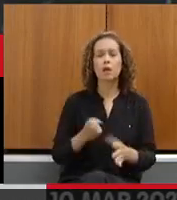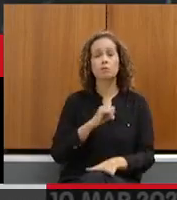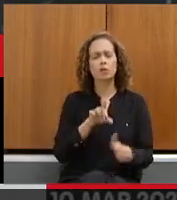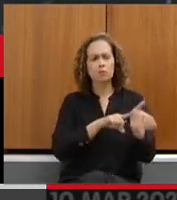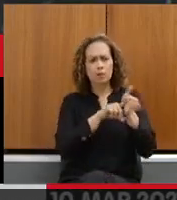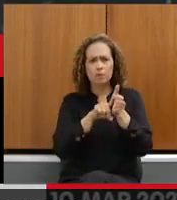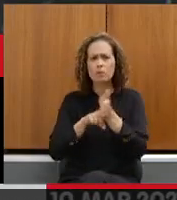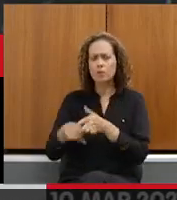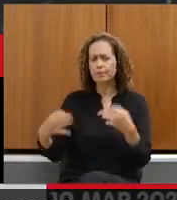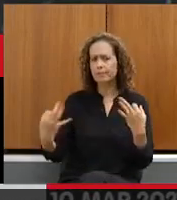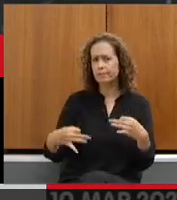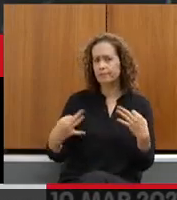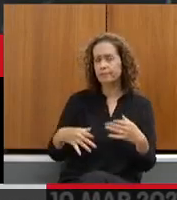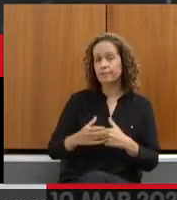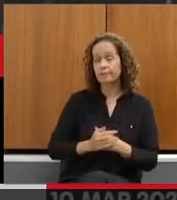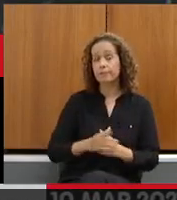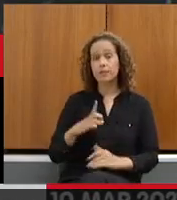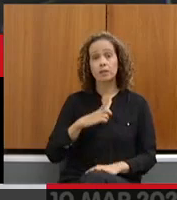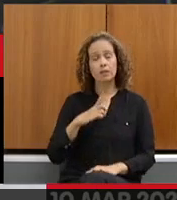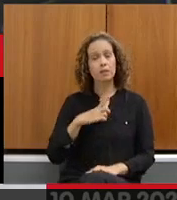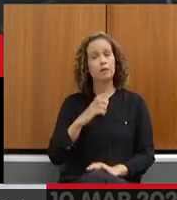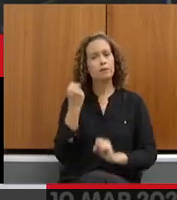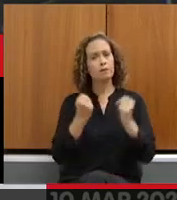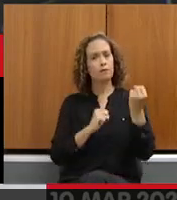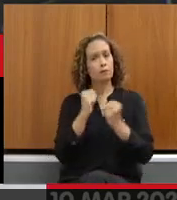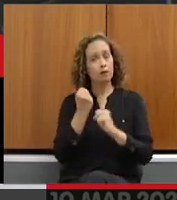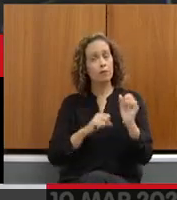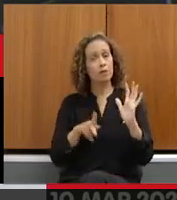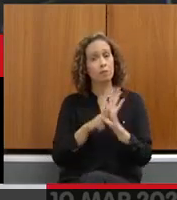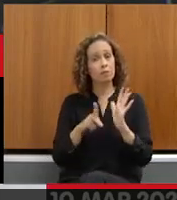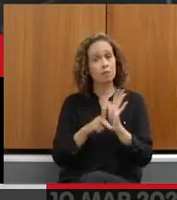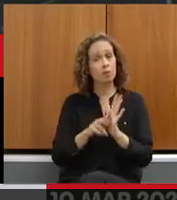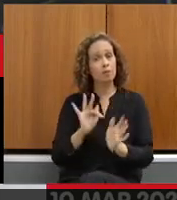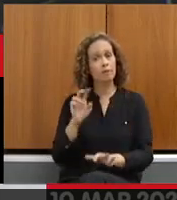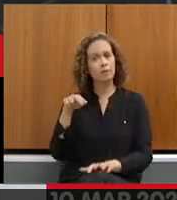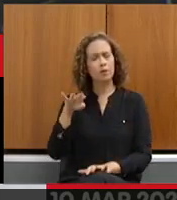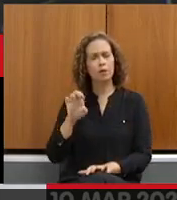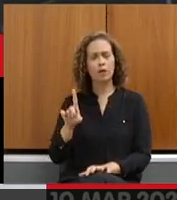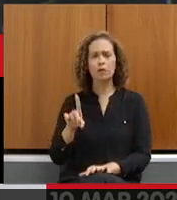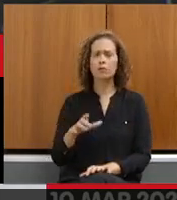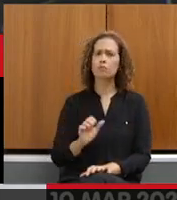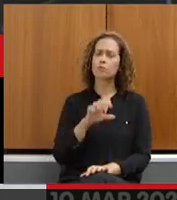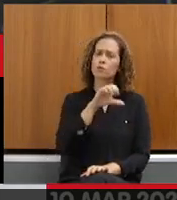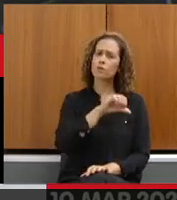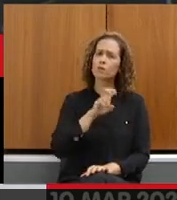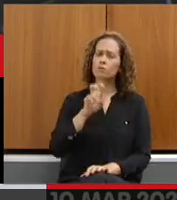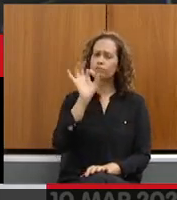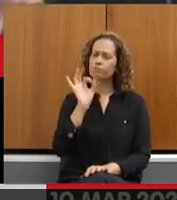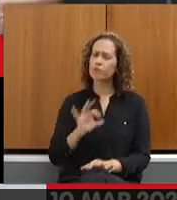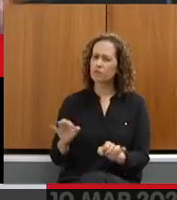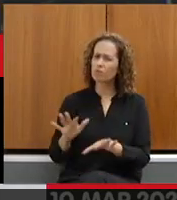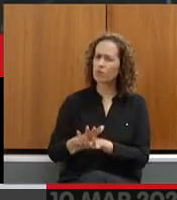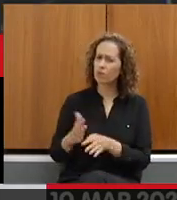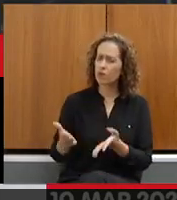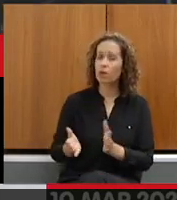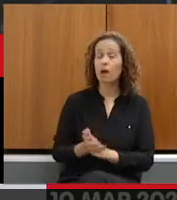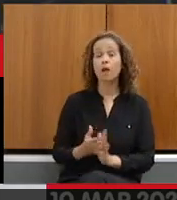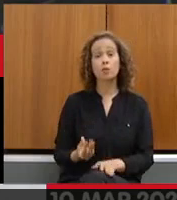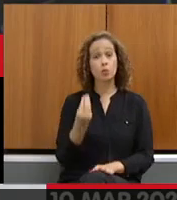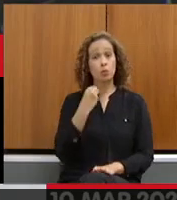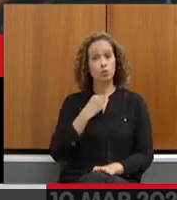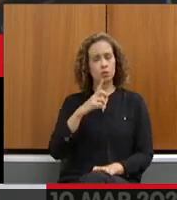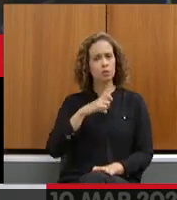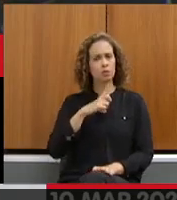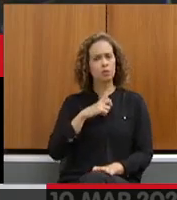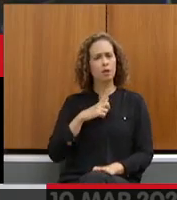correspondem que a fábrica de vacinas da funed está 95% pronto o lucro que assumed